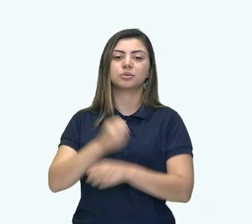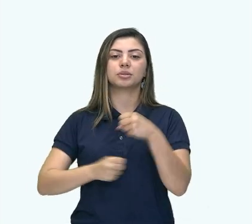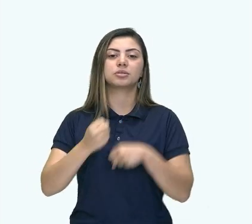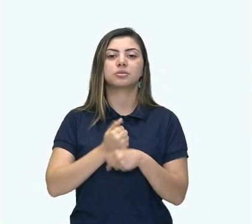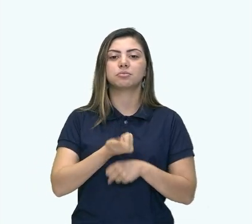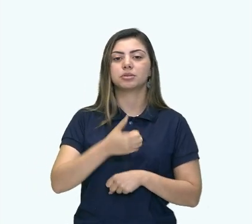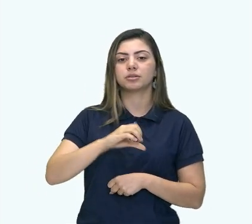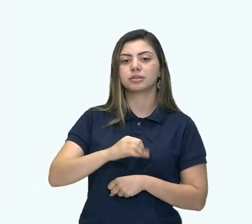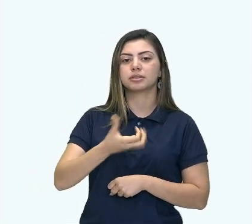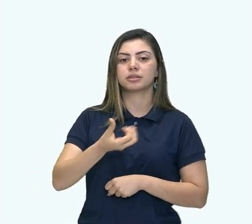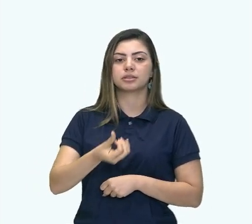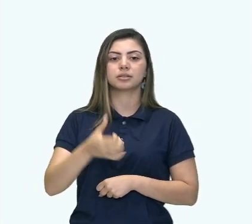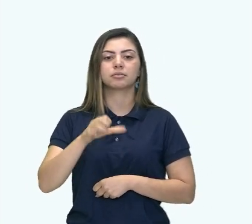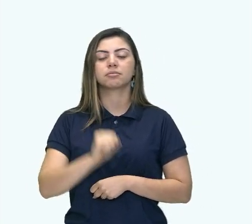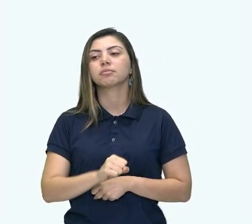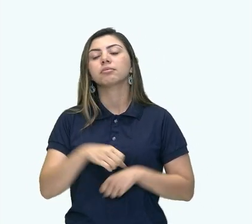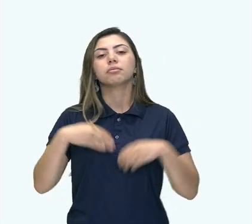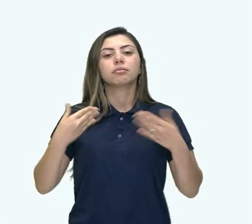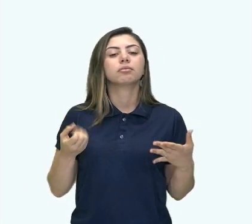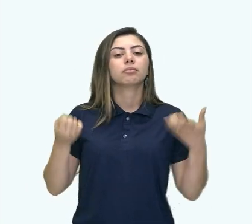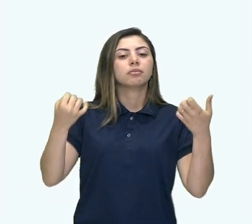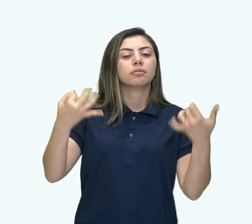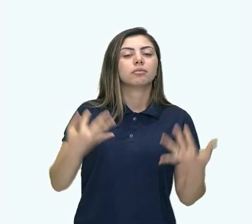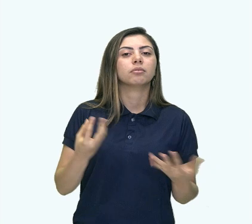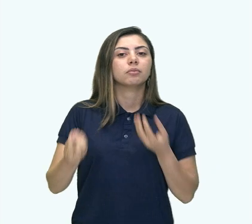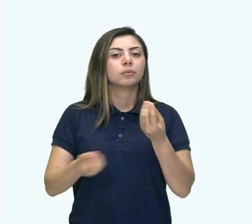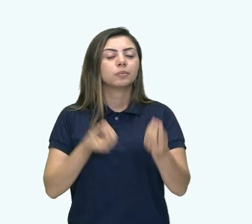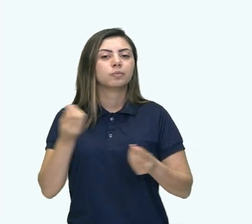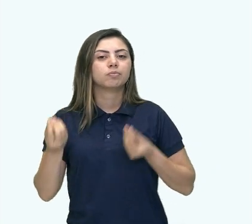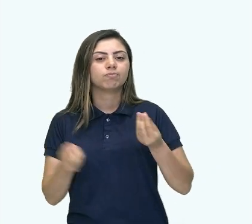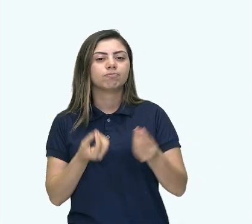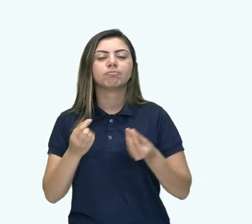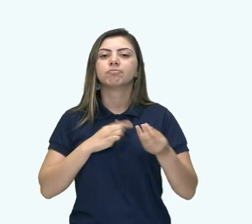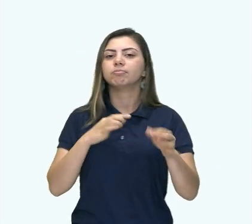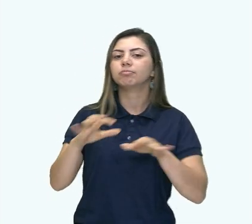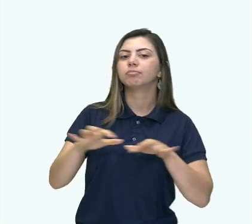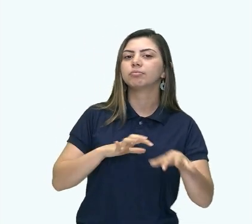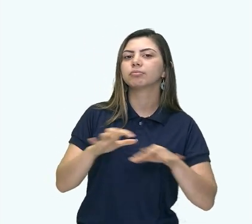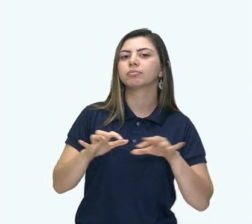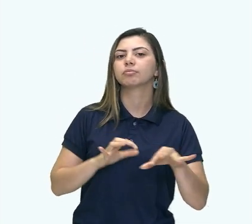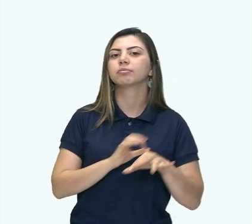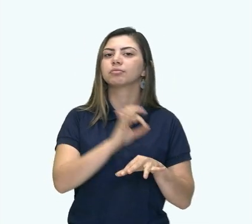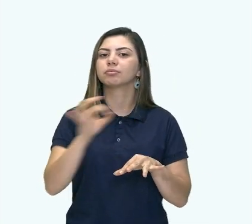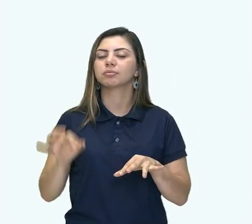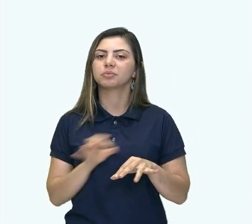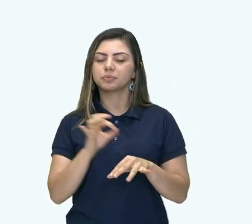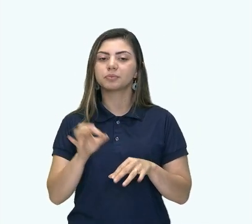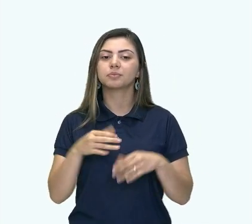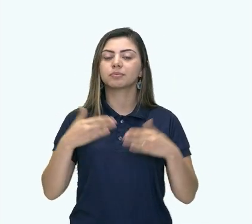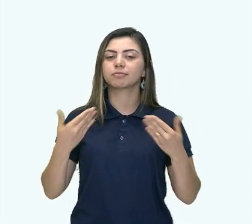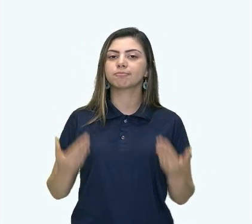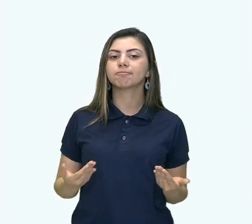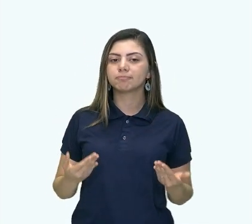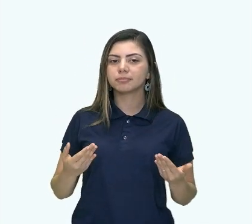um pouco sobre essa perda do sujeito, de você não conseguir se encontrar, de você buscar um espaço, mas no